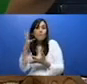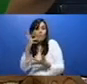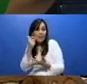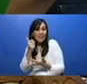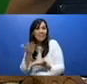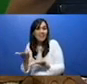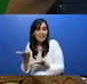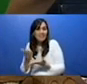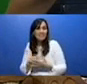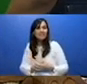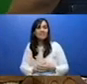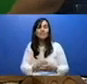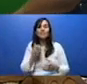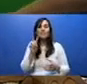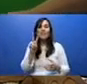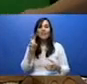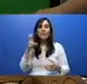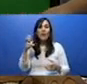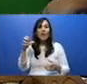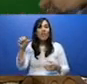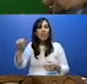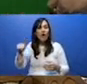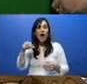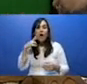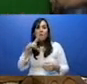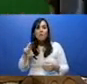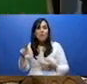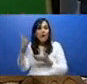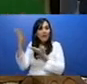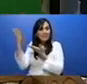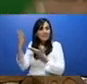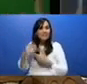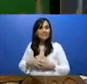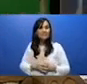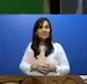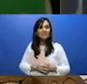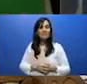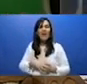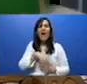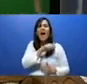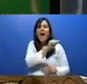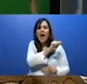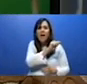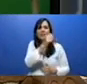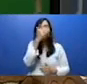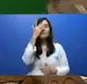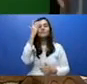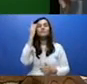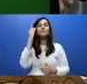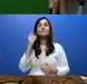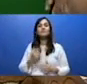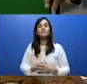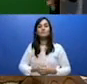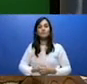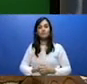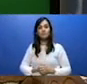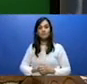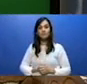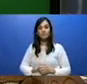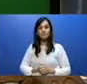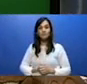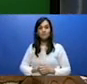Página 259, olha lá. Resposta da letra A. Vou ler de novo aqui a